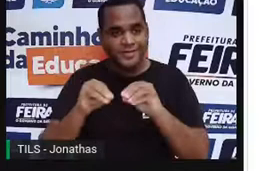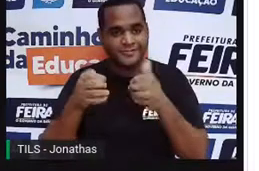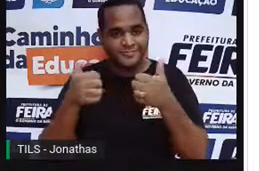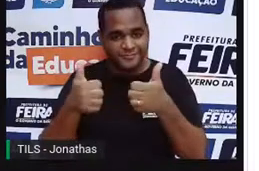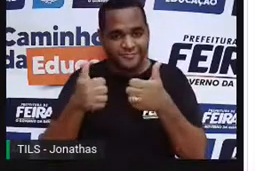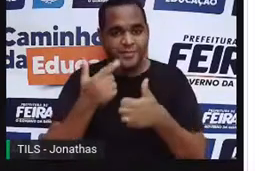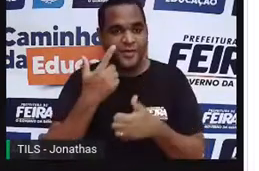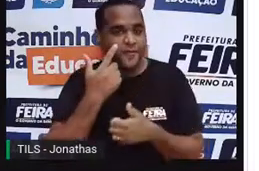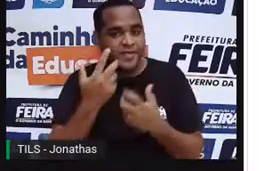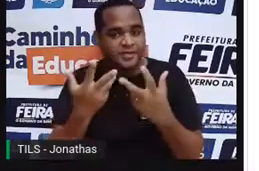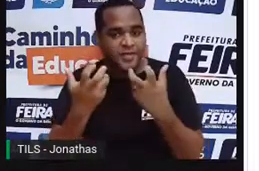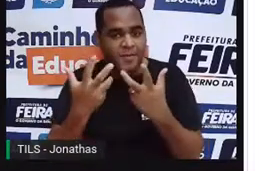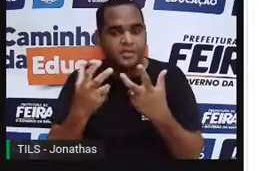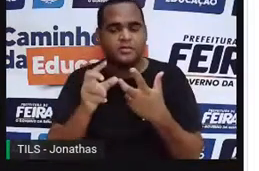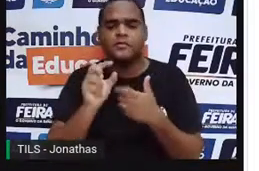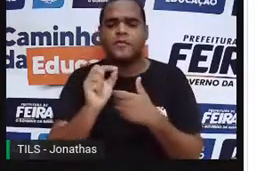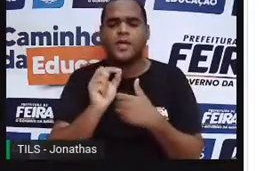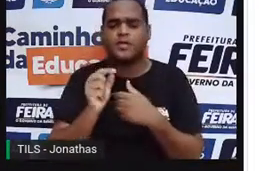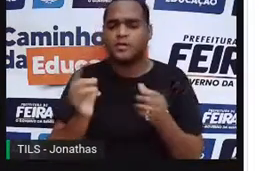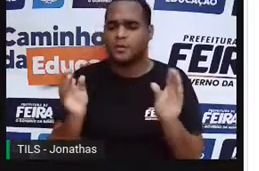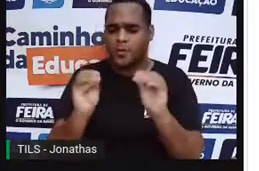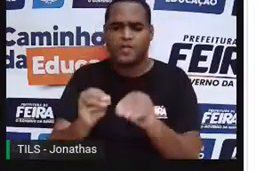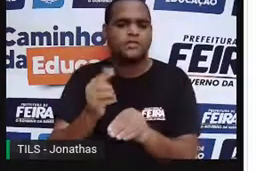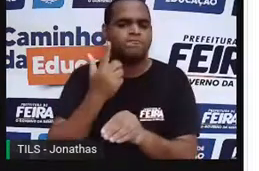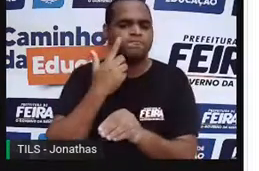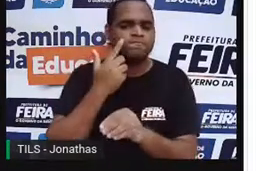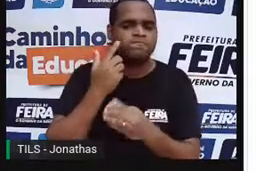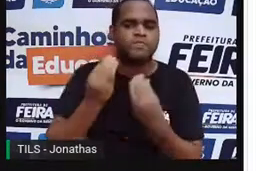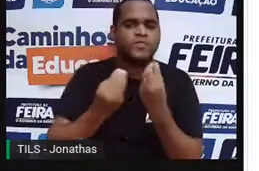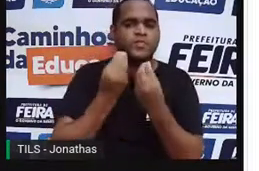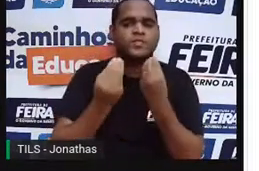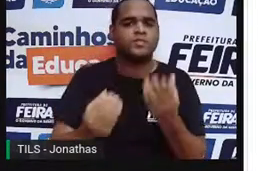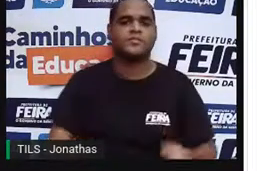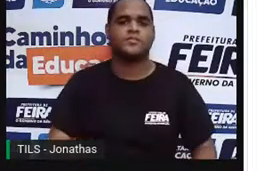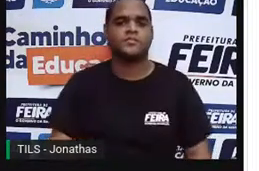e olha só vamos tentar colocar aqui